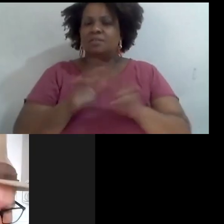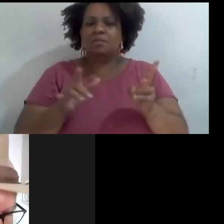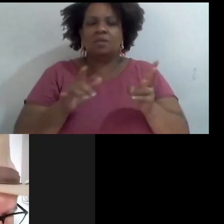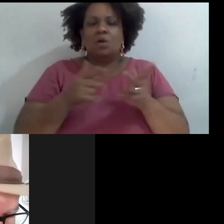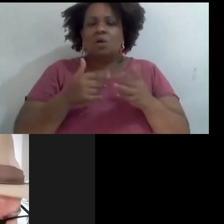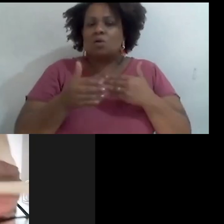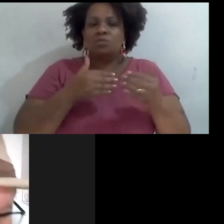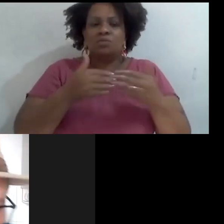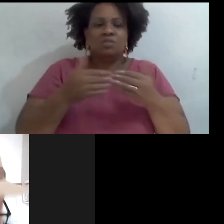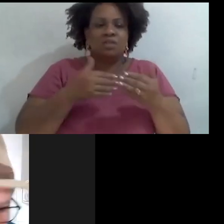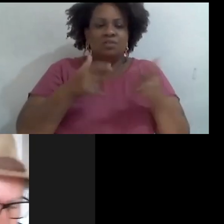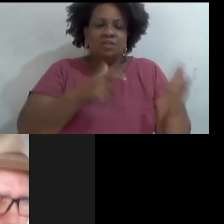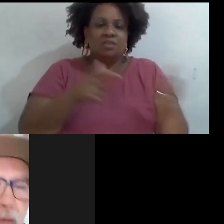pode.